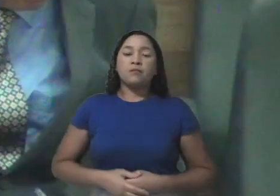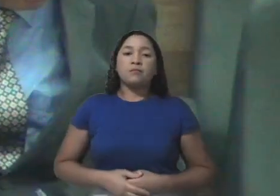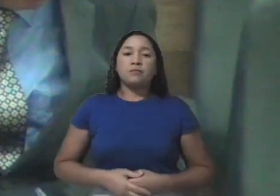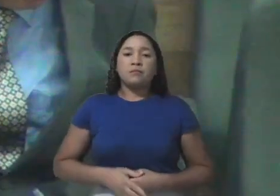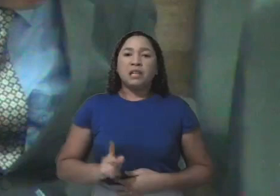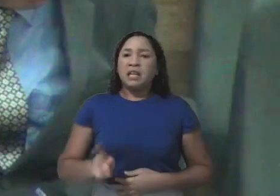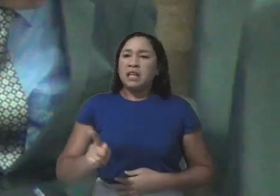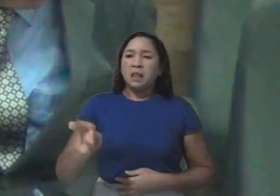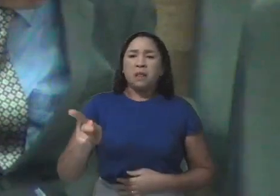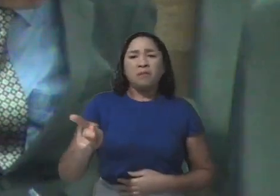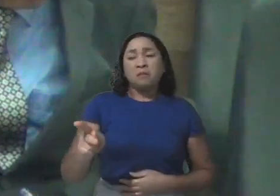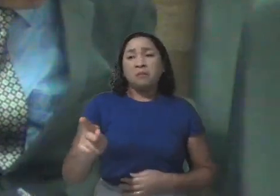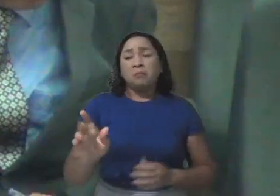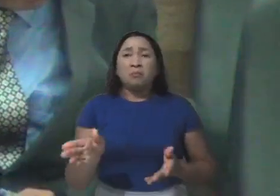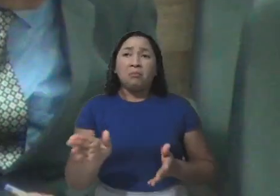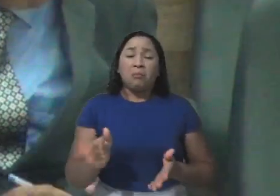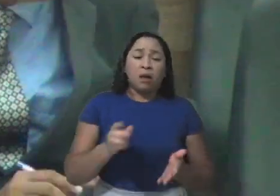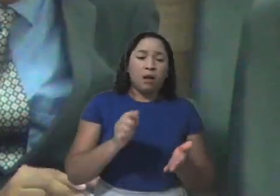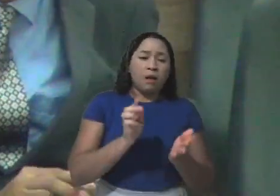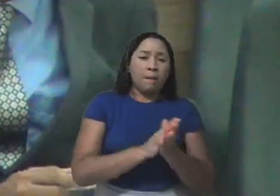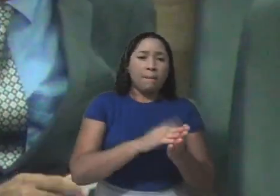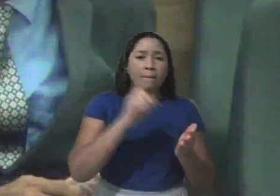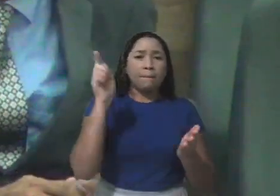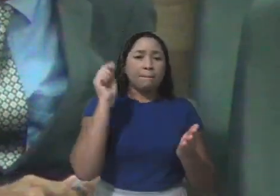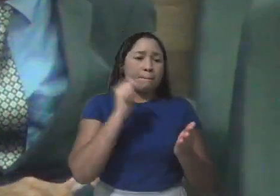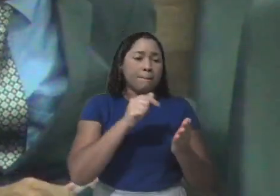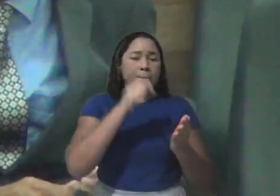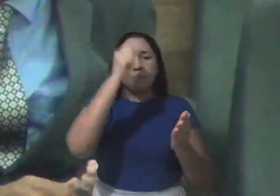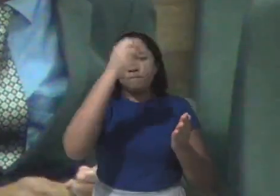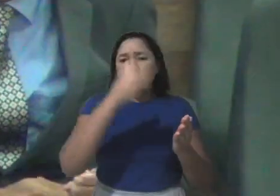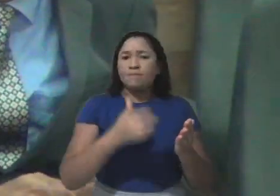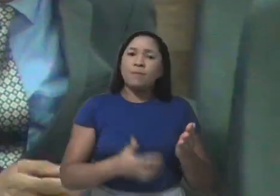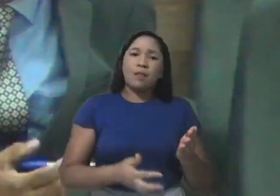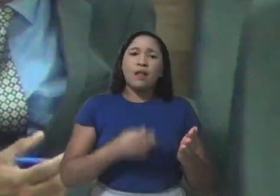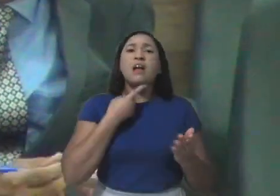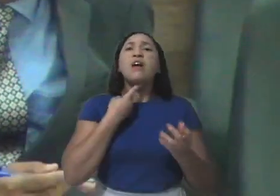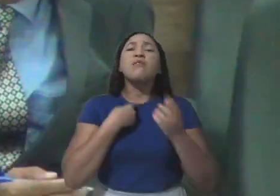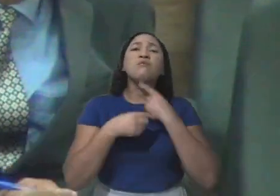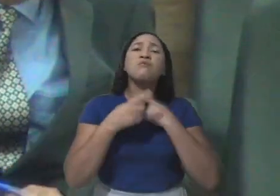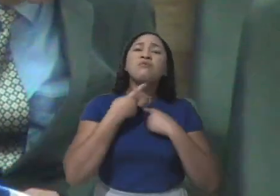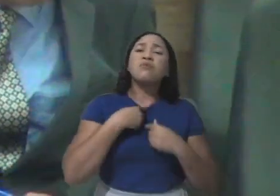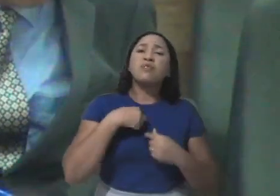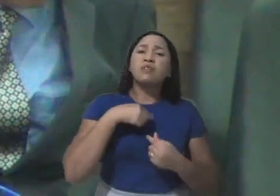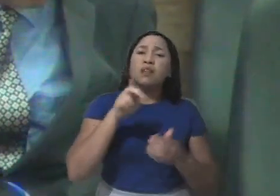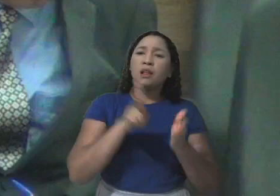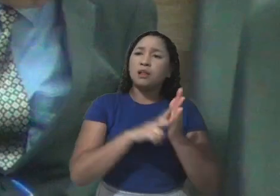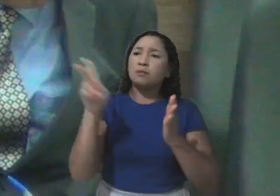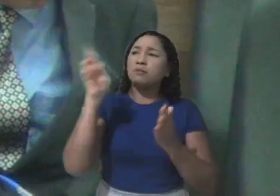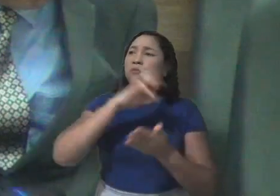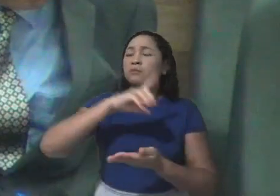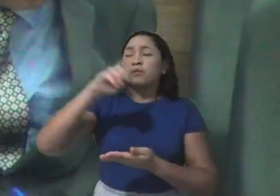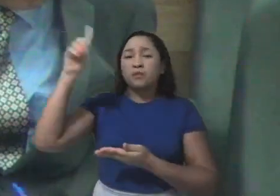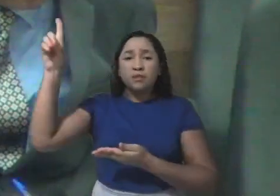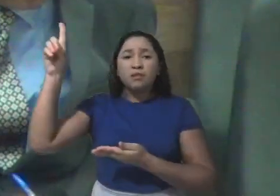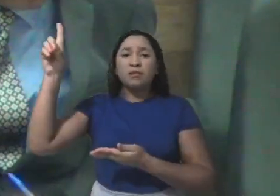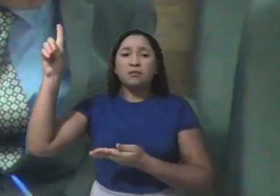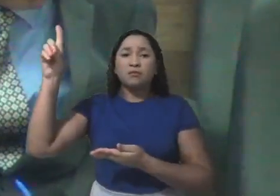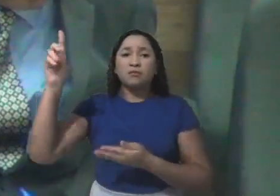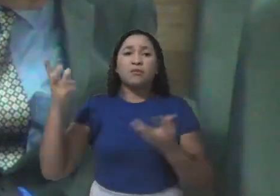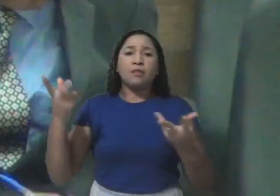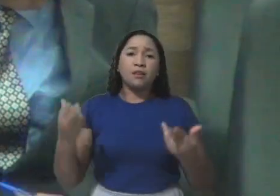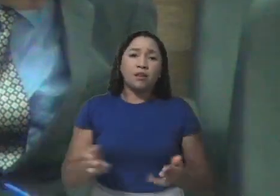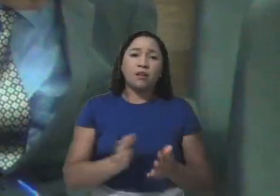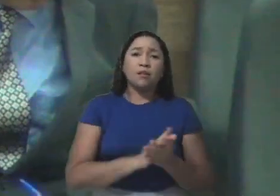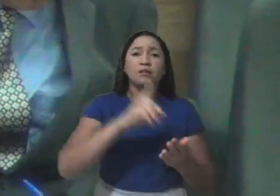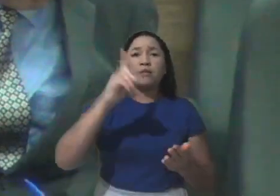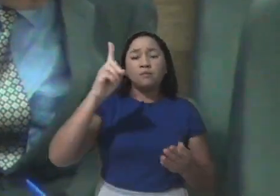vai estar a vontade de Deus, o que é que Ele quer, de forma clara, como está lá em Atos 15, como nós vimos há pouco. Nem